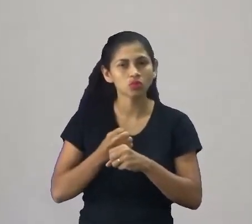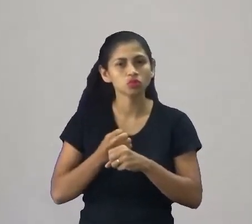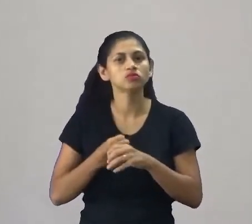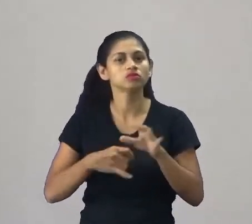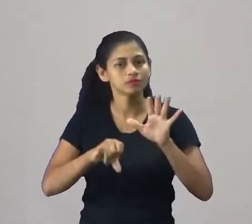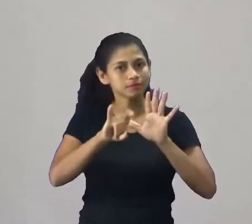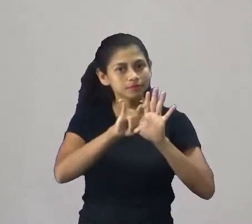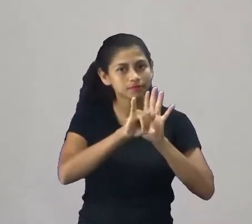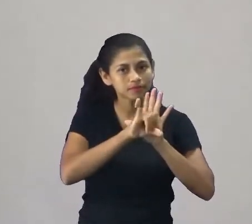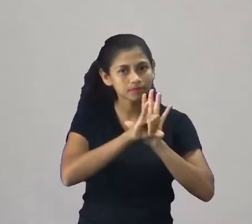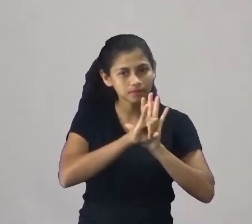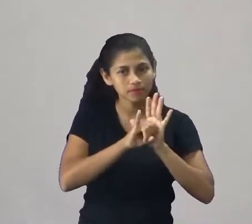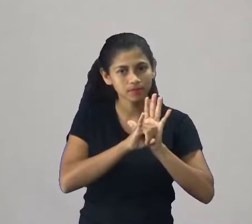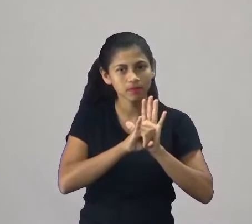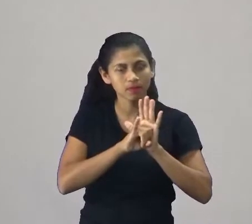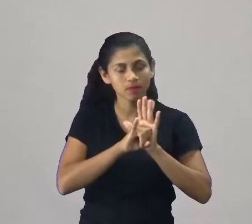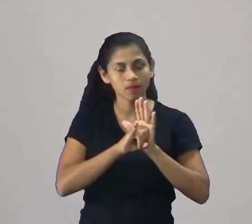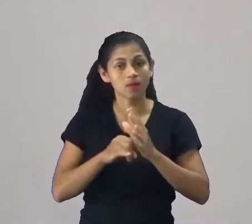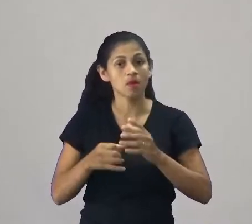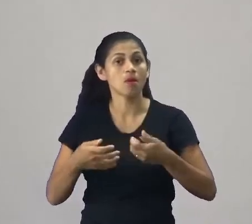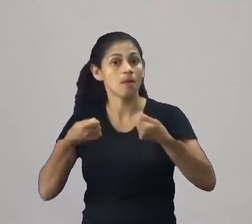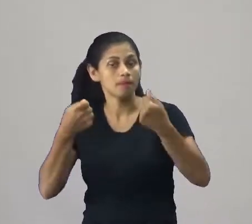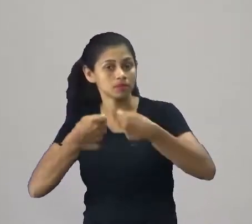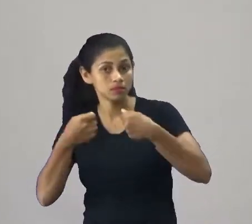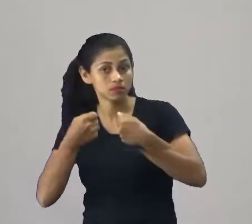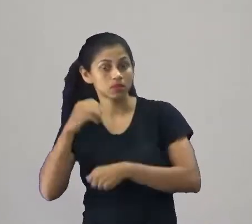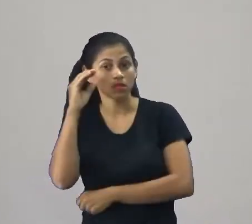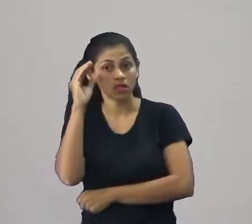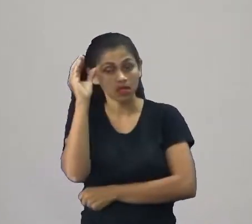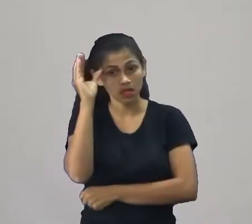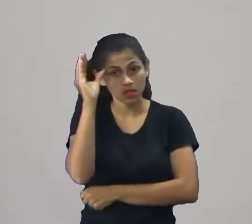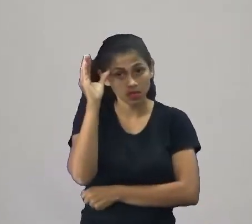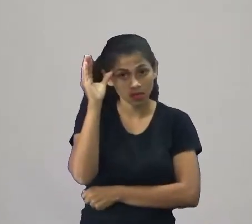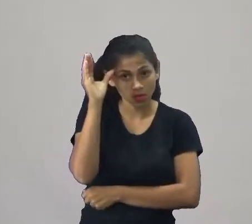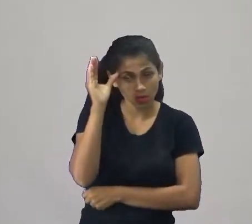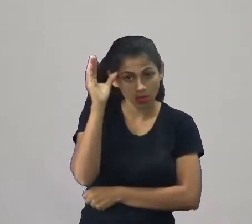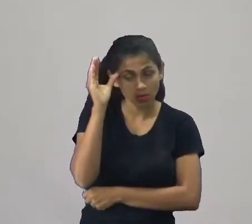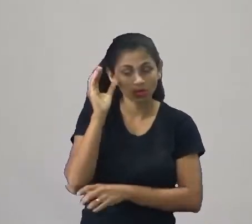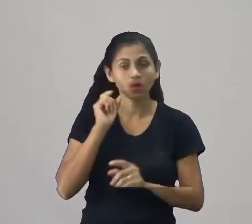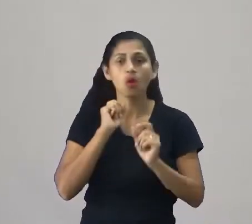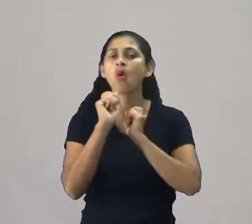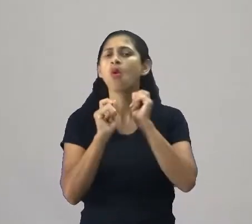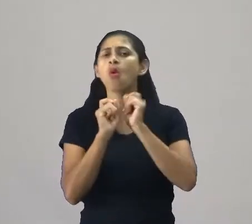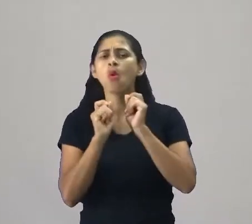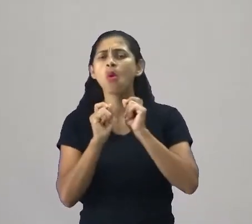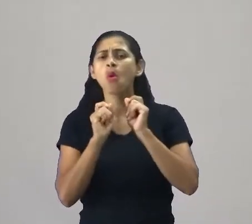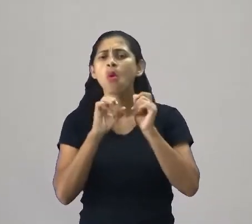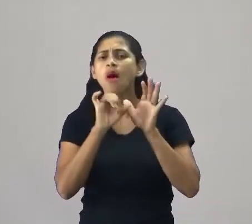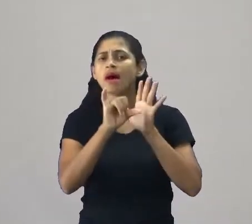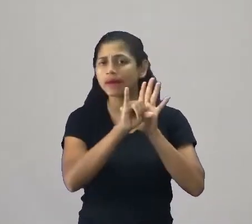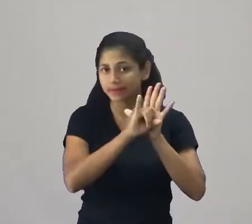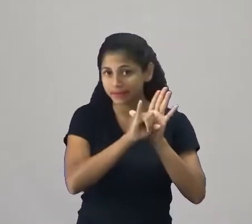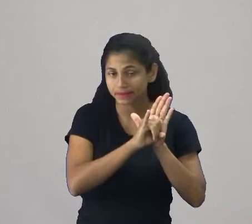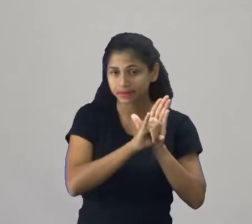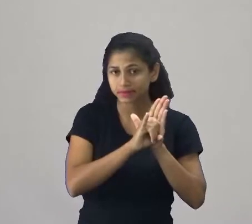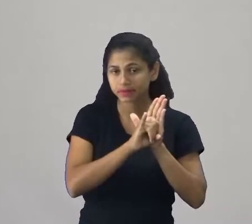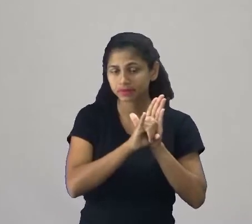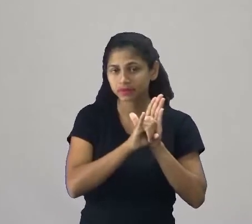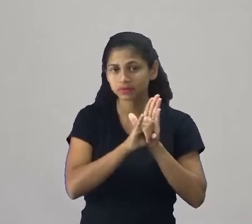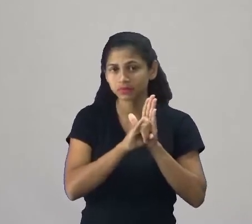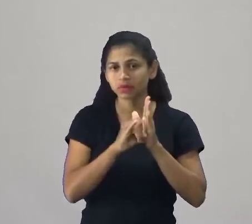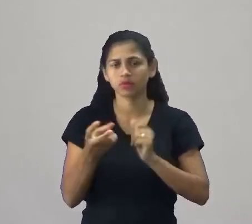Para isso, a gente tem que entender o que é identidade, como ela se constrói e, principalmente, como é no